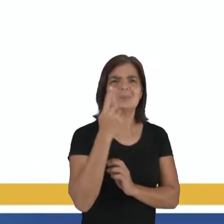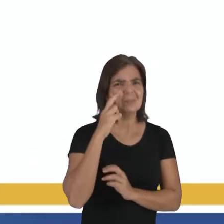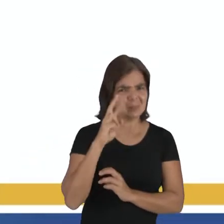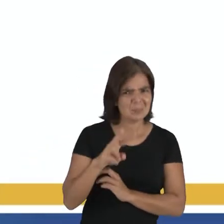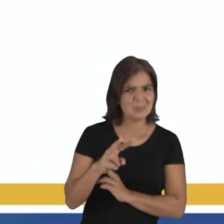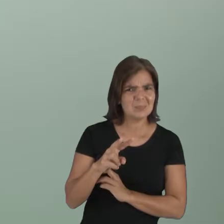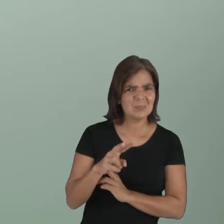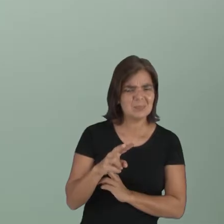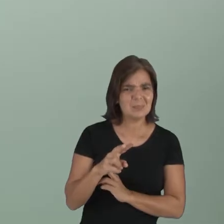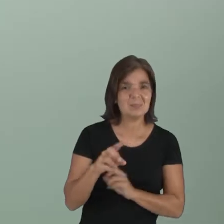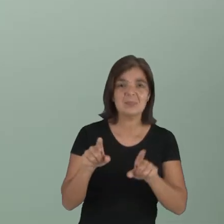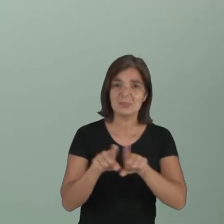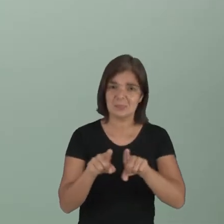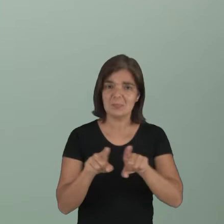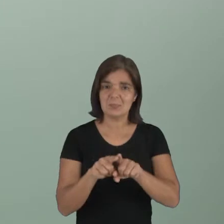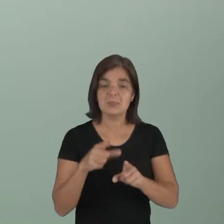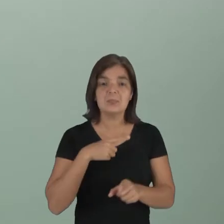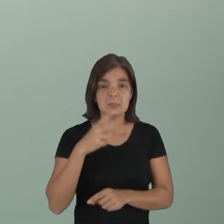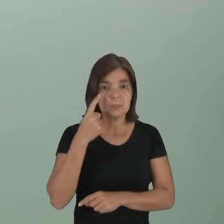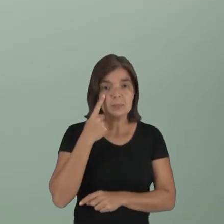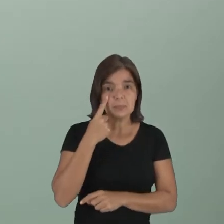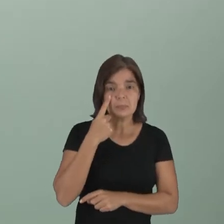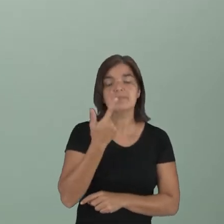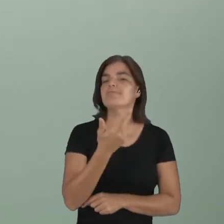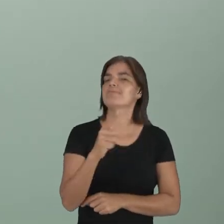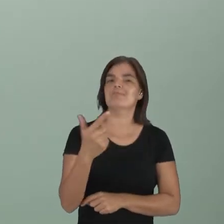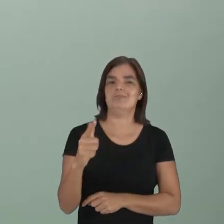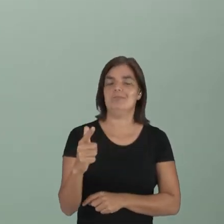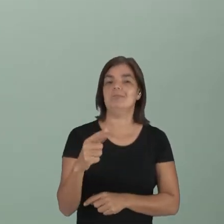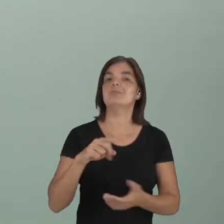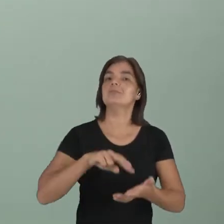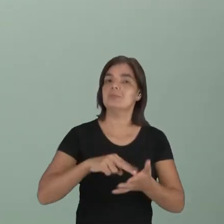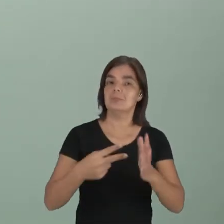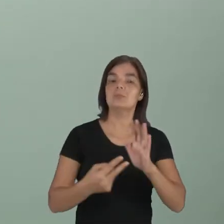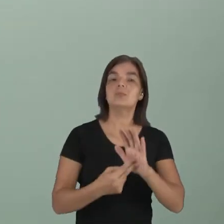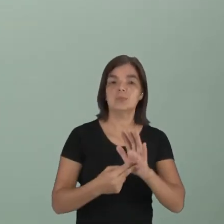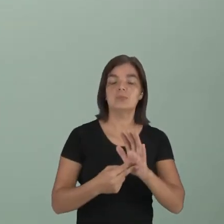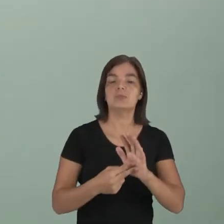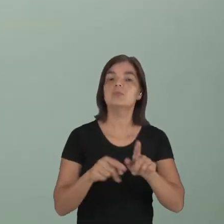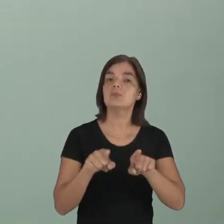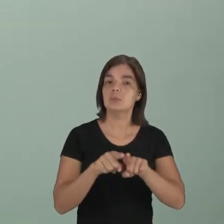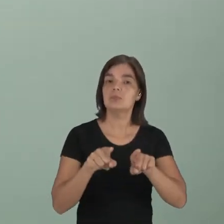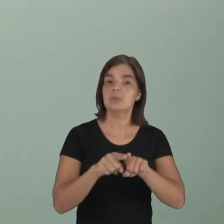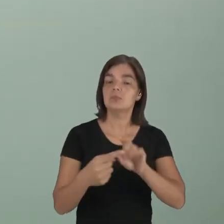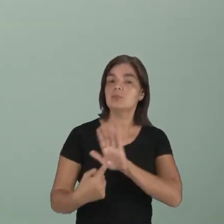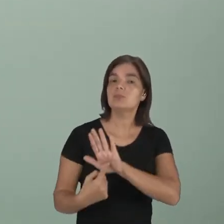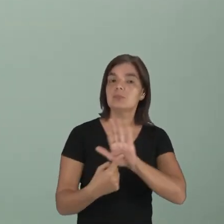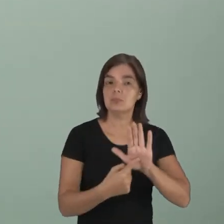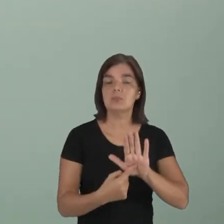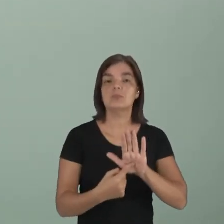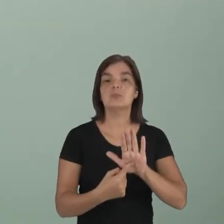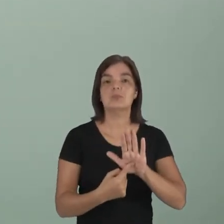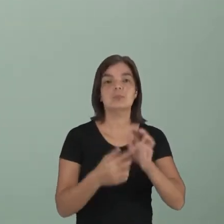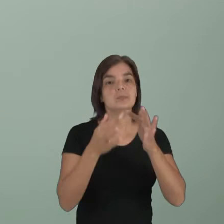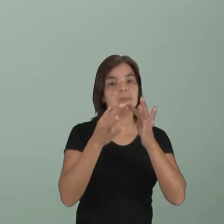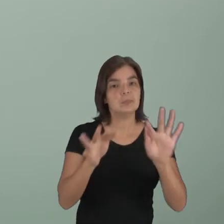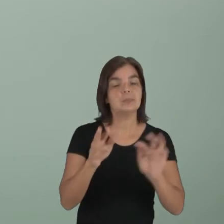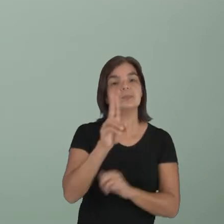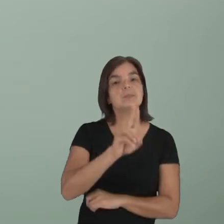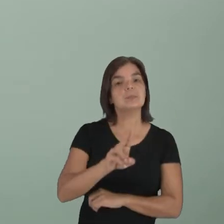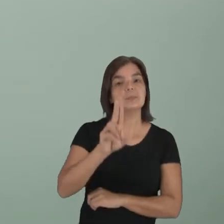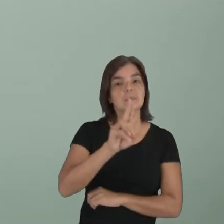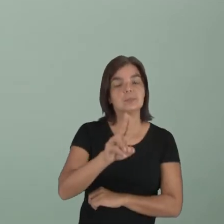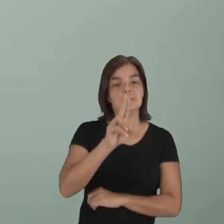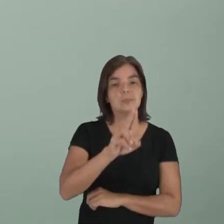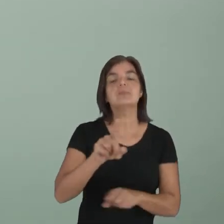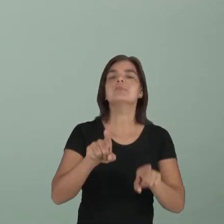ver passar, uma vitrine, ela tem olhos? Não. Então, se trata de um recurso expressivo. Essa frase foi